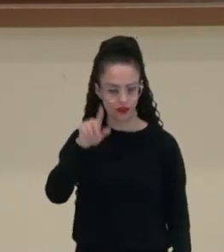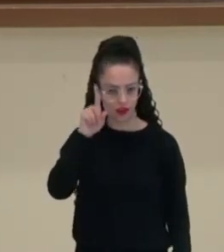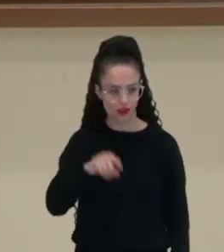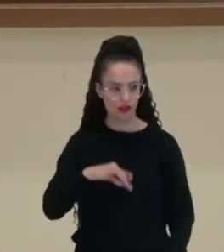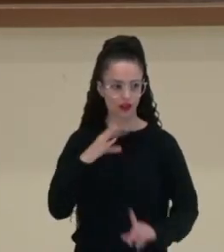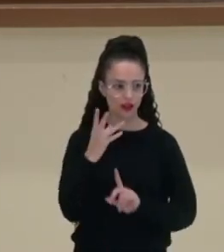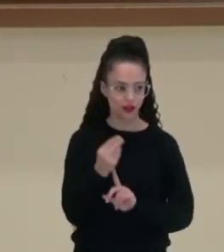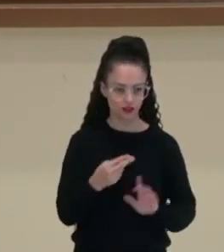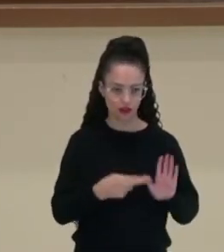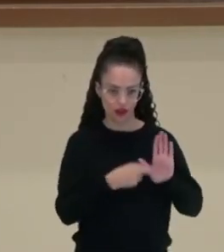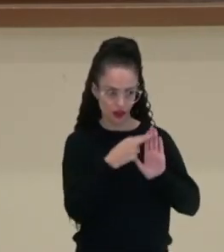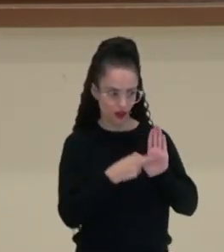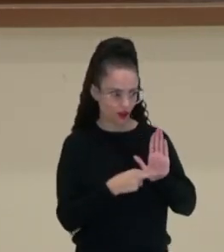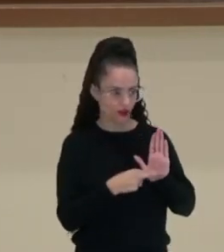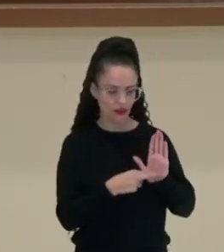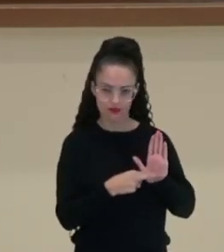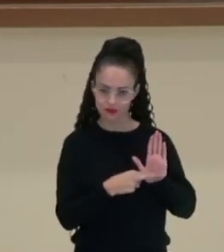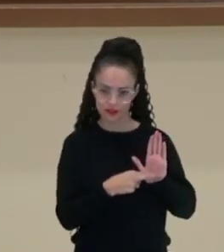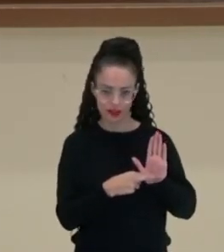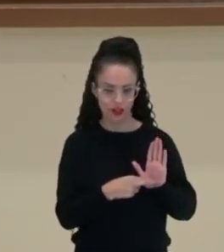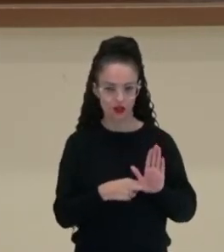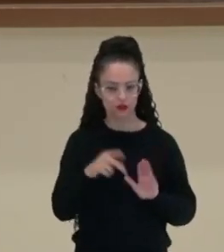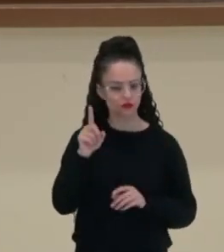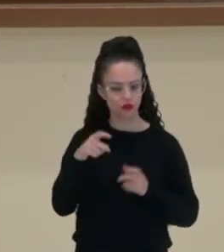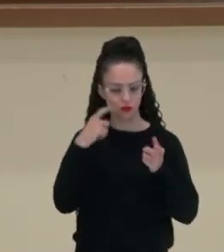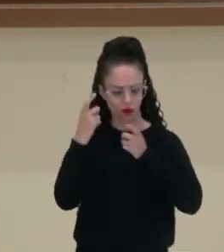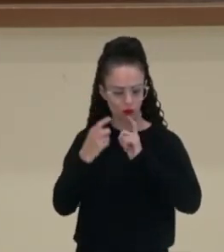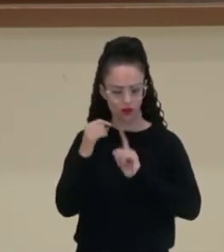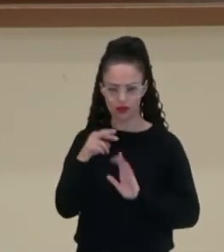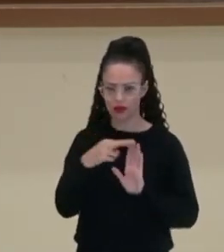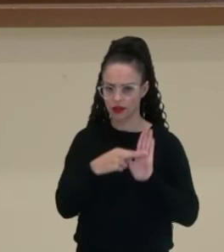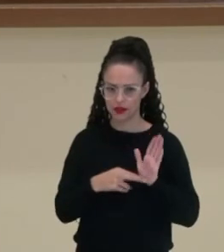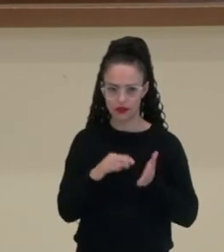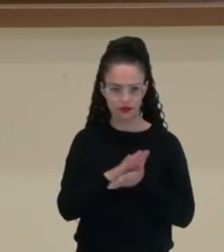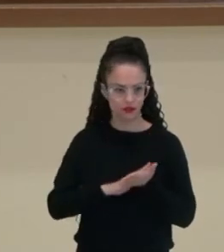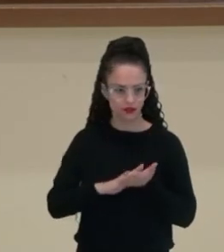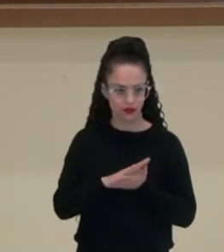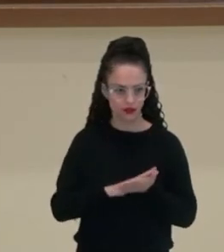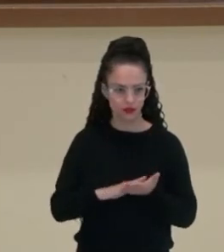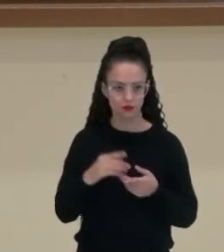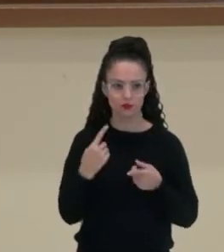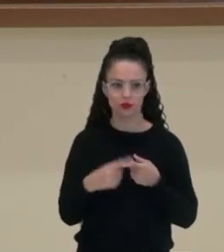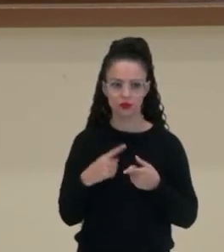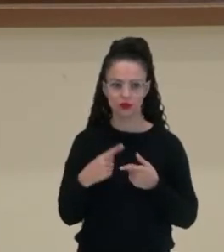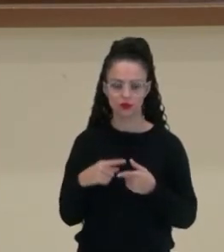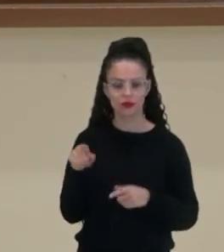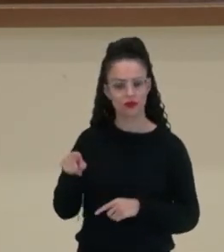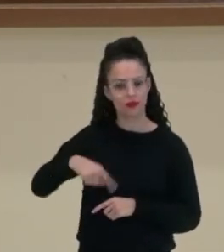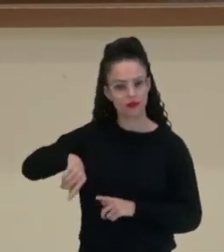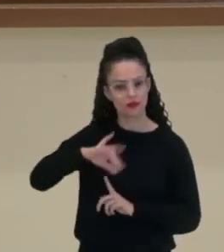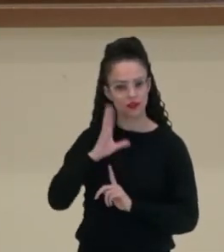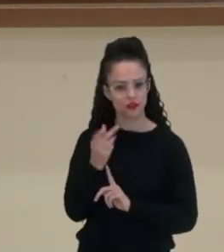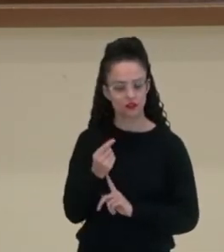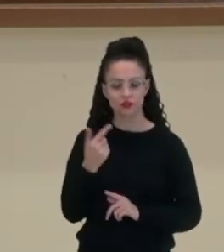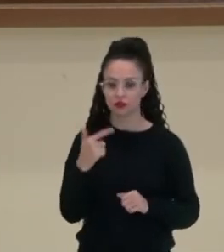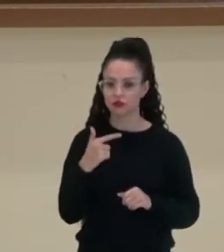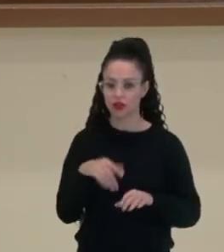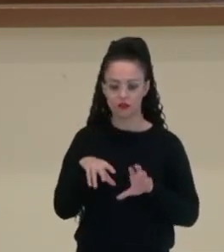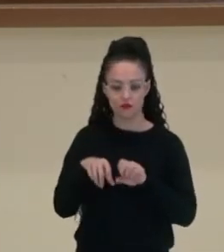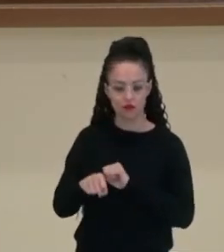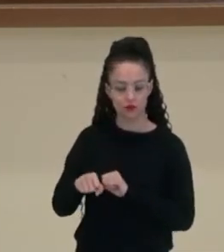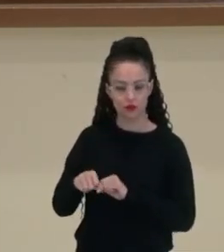né, com regras? Não está preocupado com regras acadêmicas. Até mesmo porque os artistas não têm uma